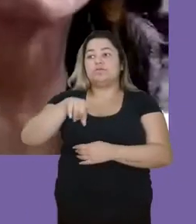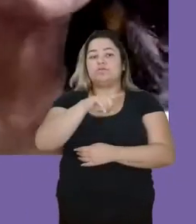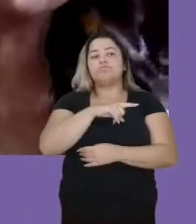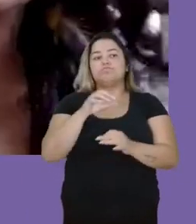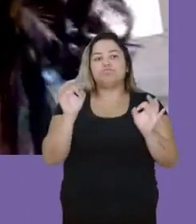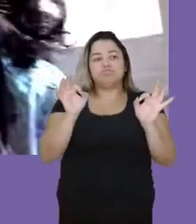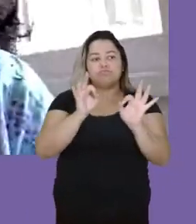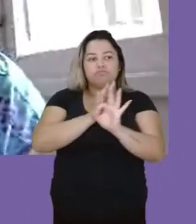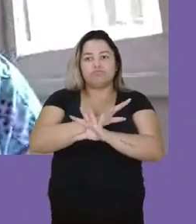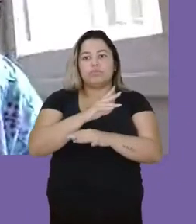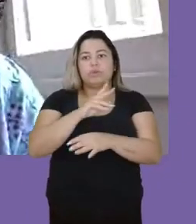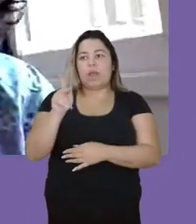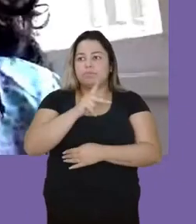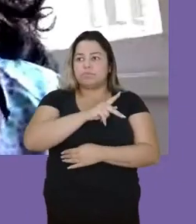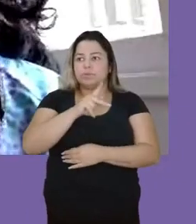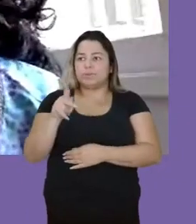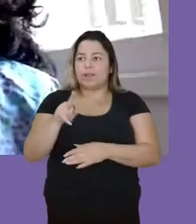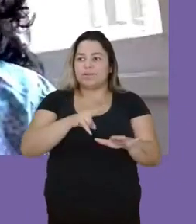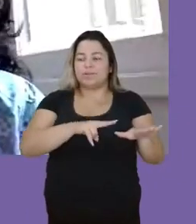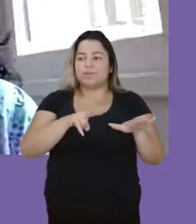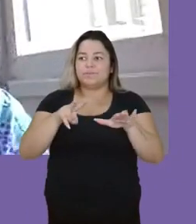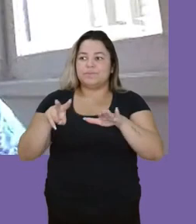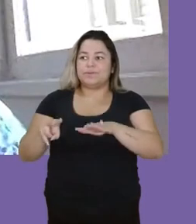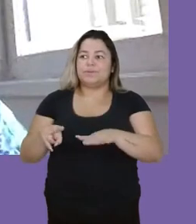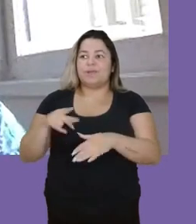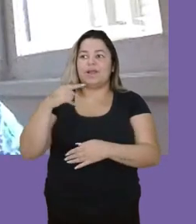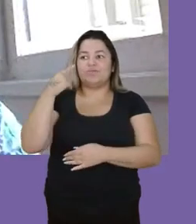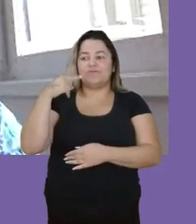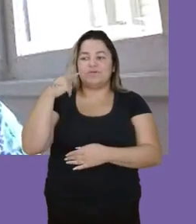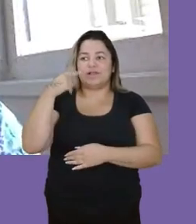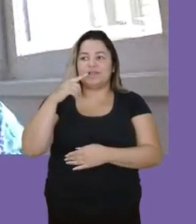professora dessa semana, advogada Gabi.